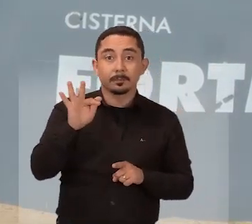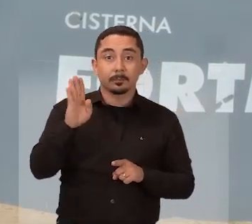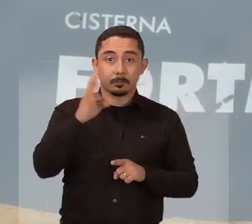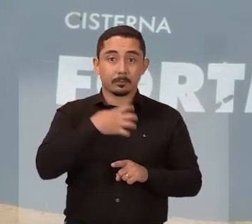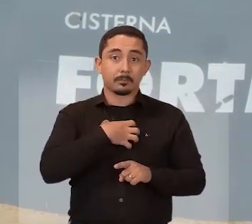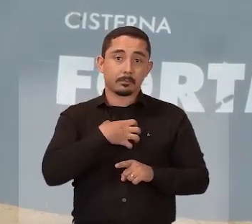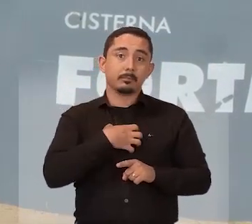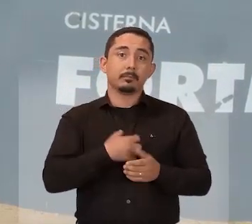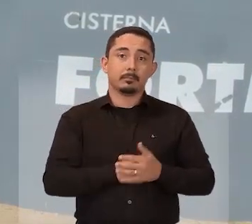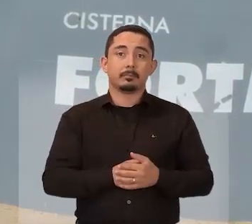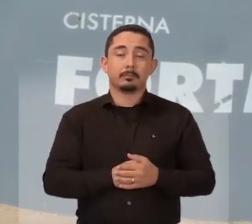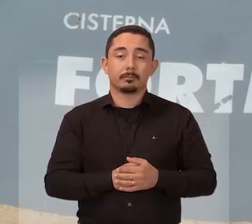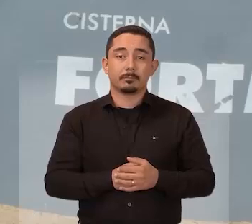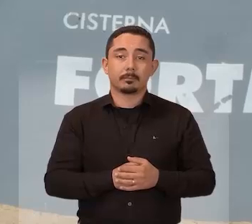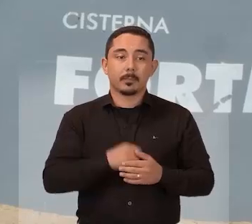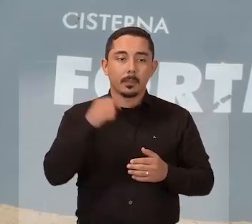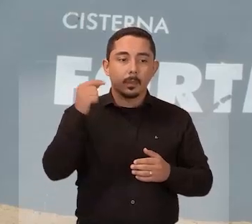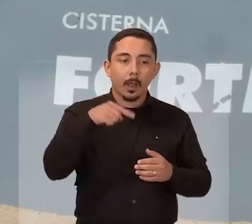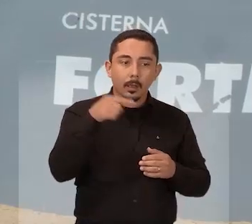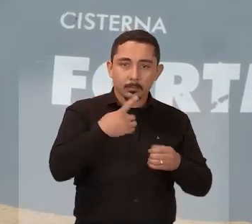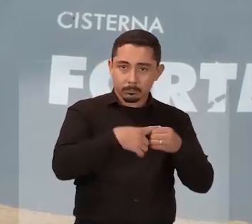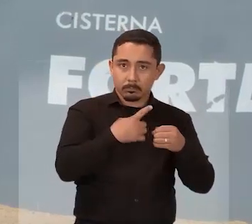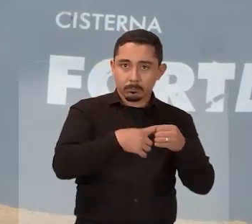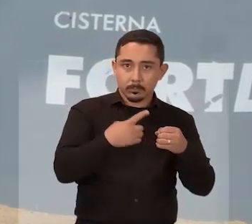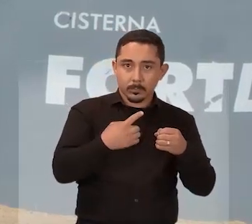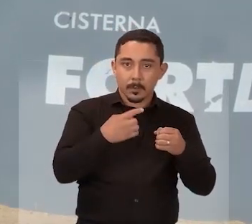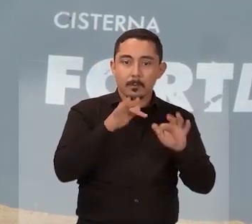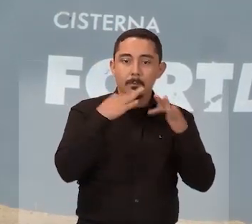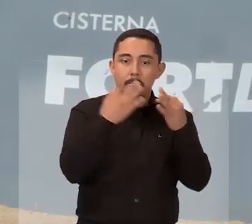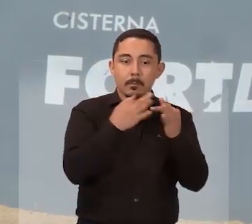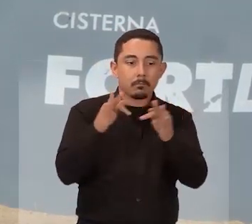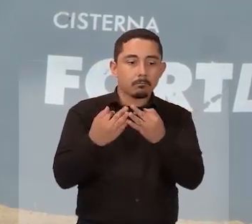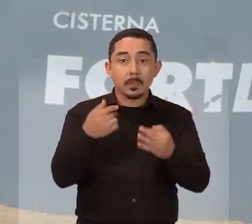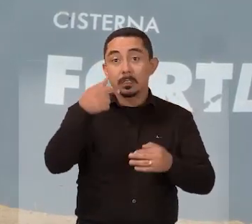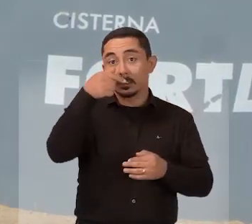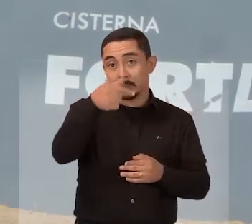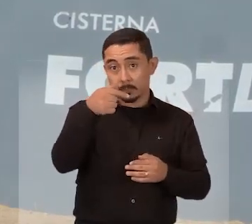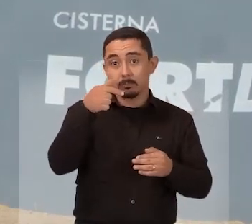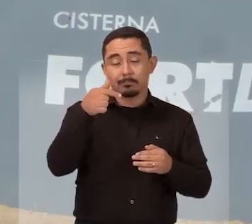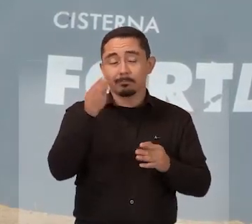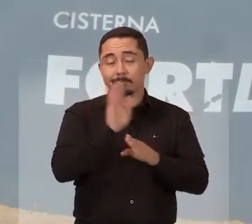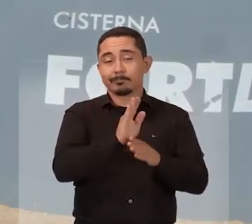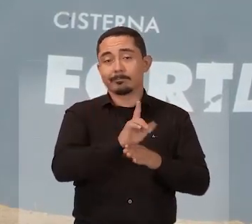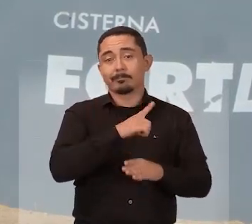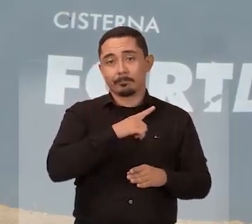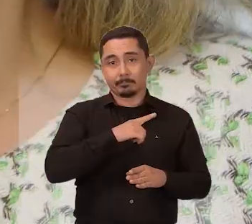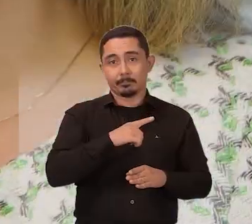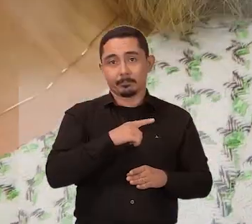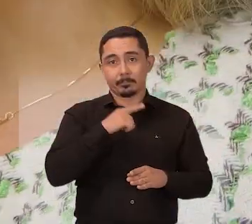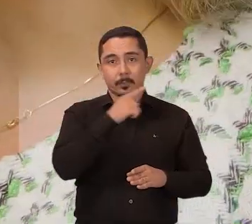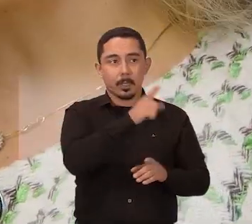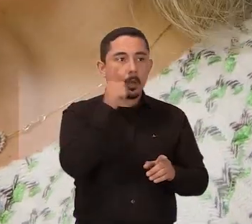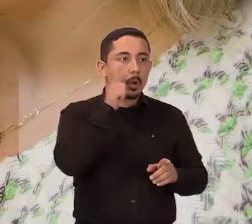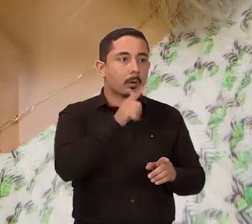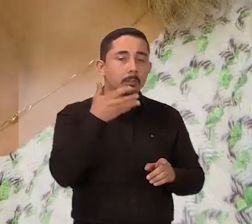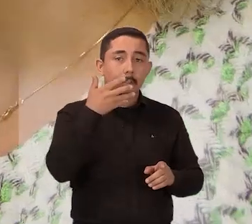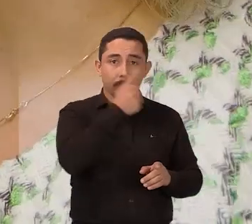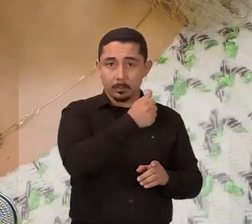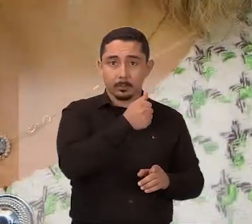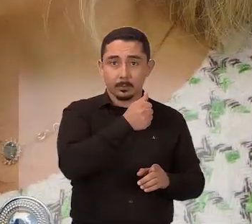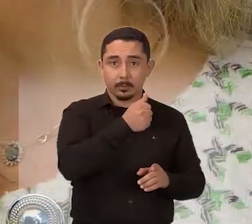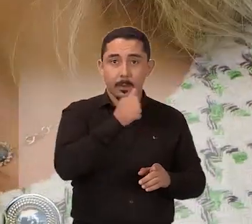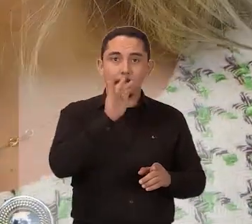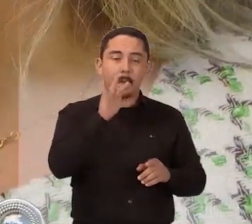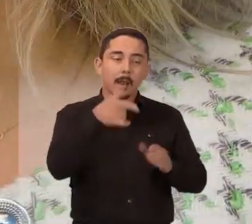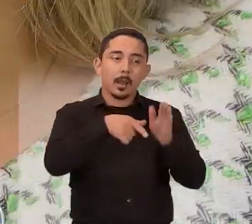Bahia. Somente aqui em Monte Santo, 7 famílias estão sendo beneficiadas. Uma vez resgatados,